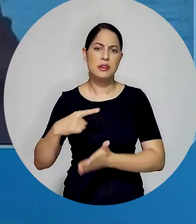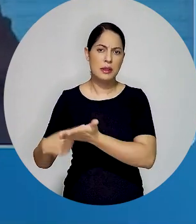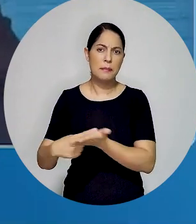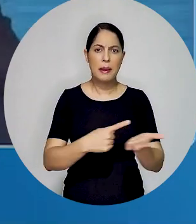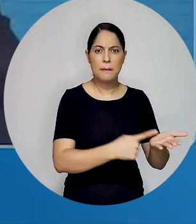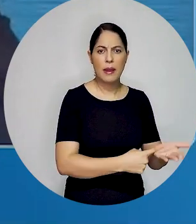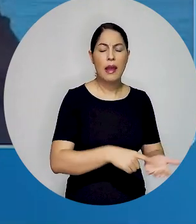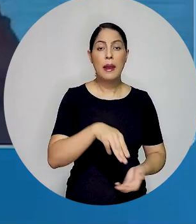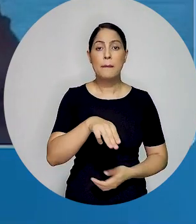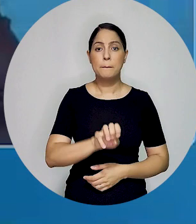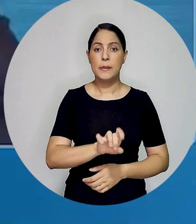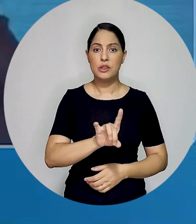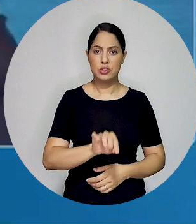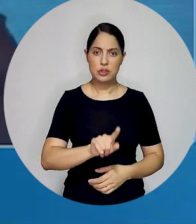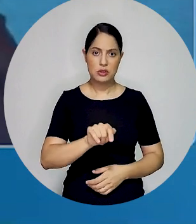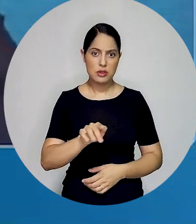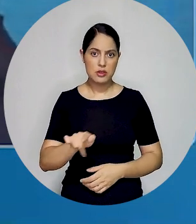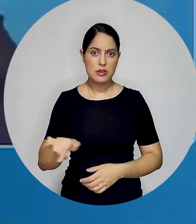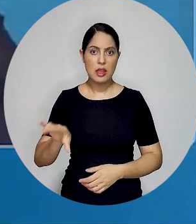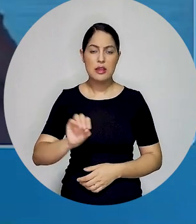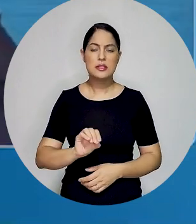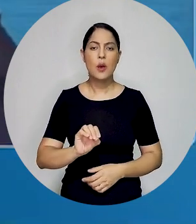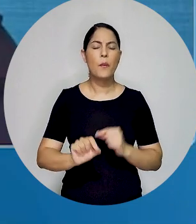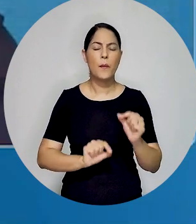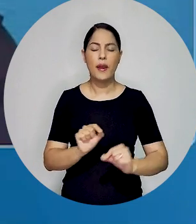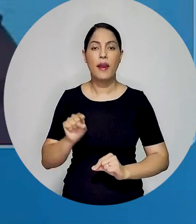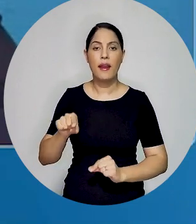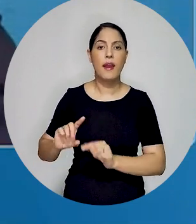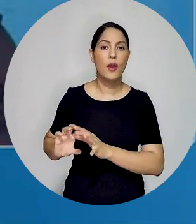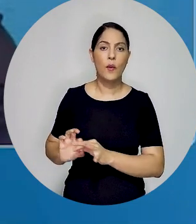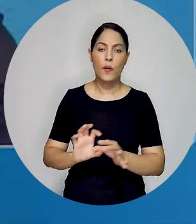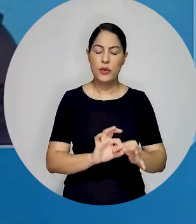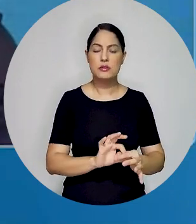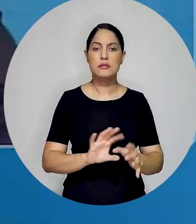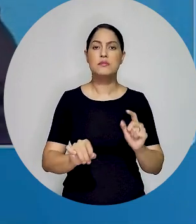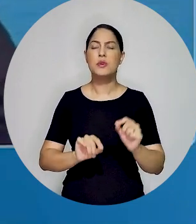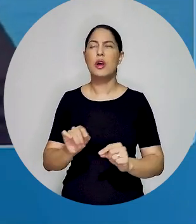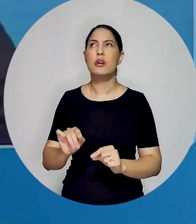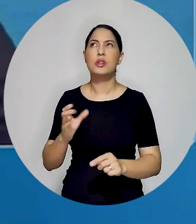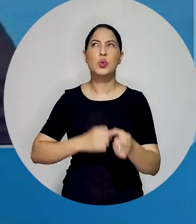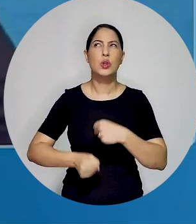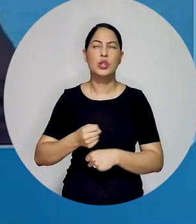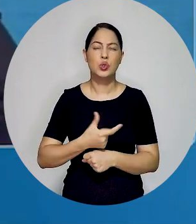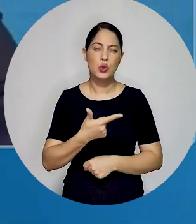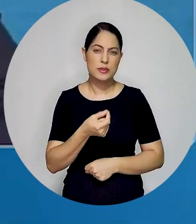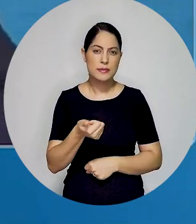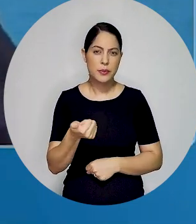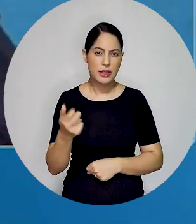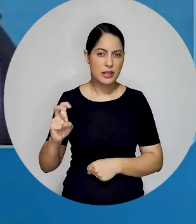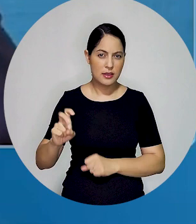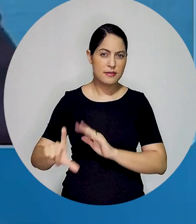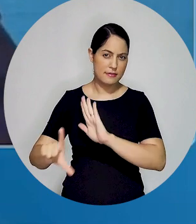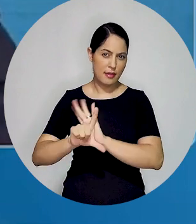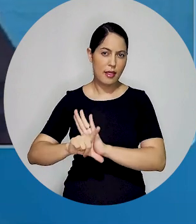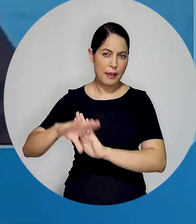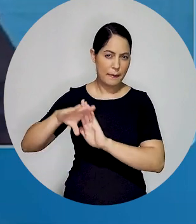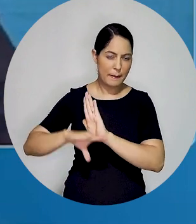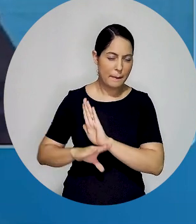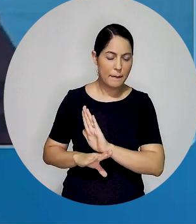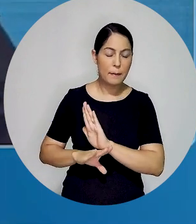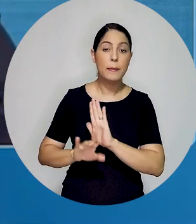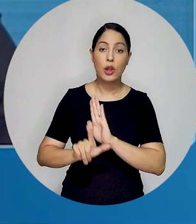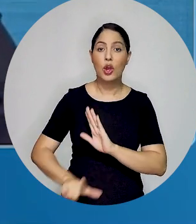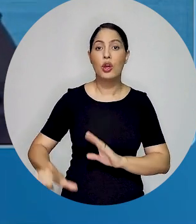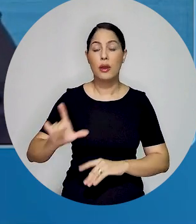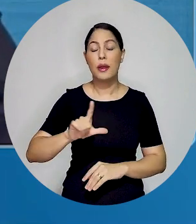a mediação, que também foi fruto da nossa comissão de juristas que iniciou esse trabalho, o marco legal é de